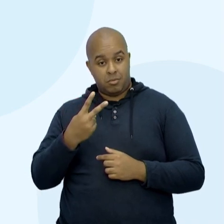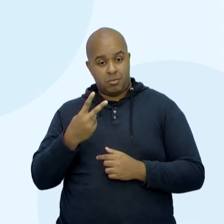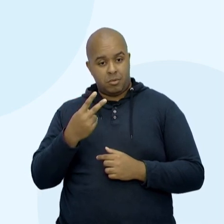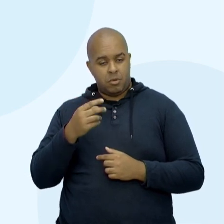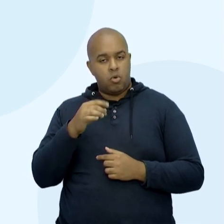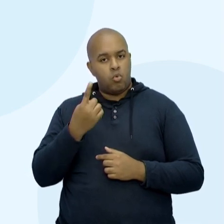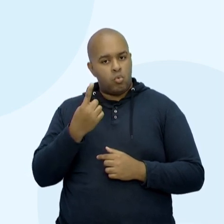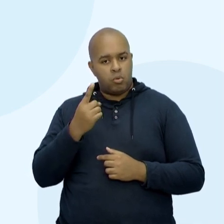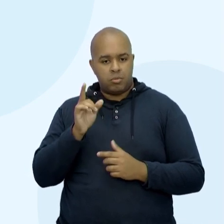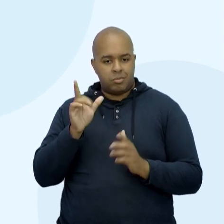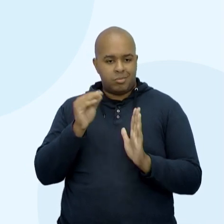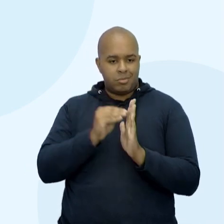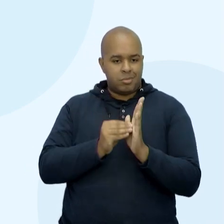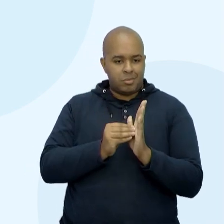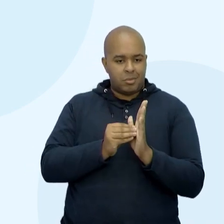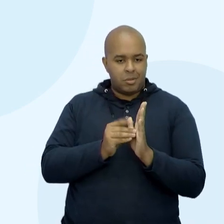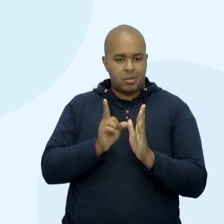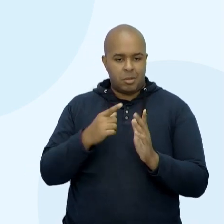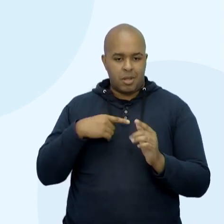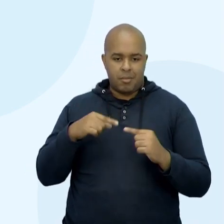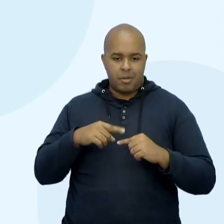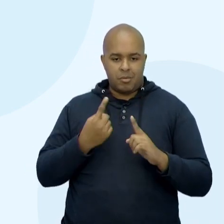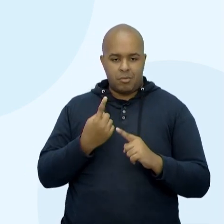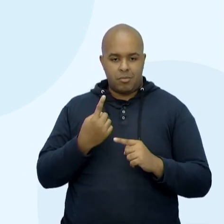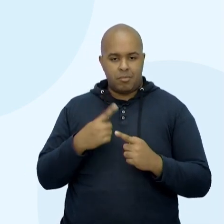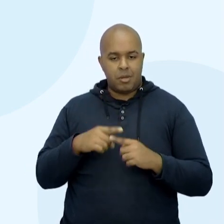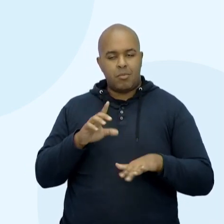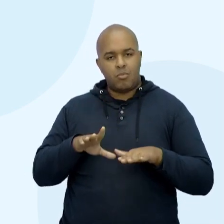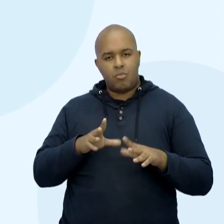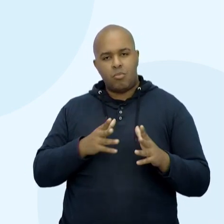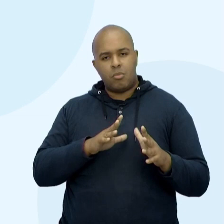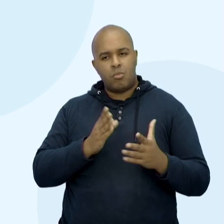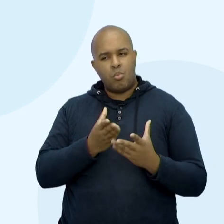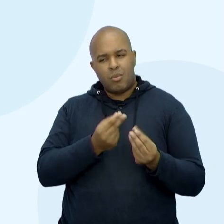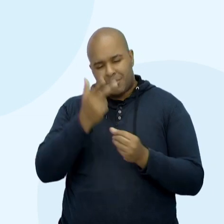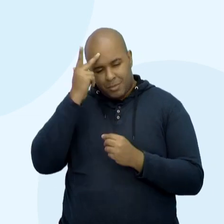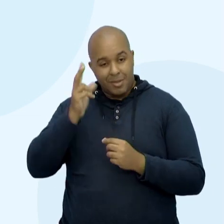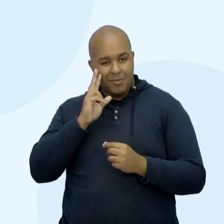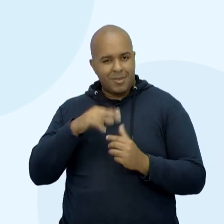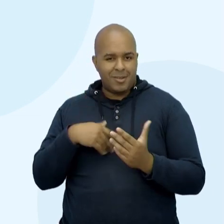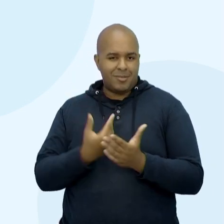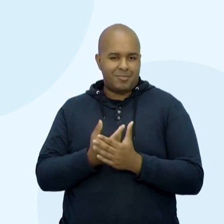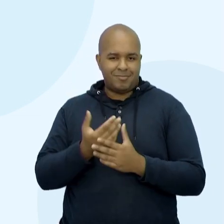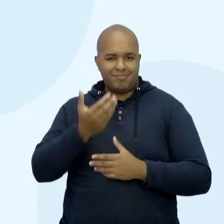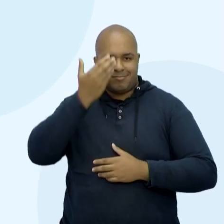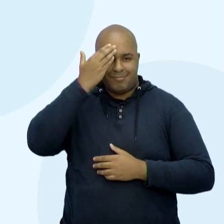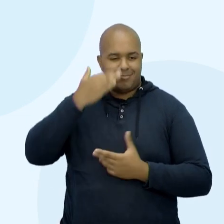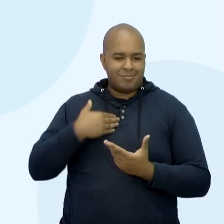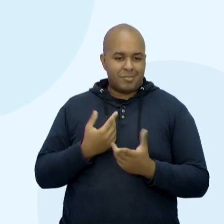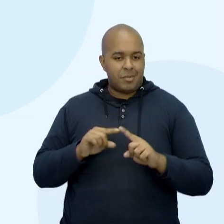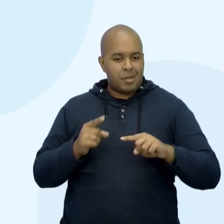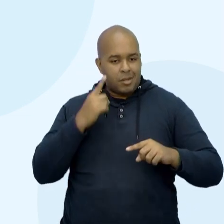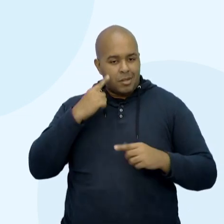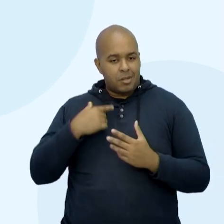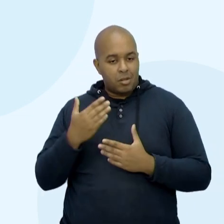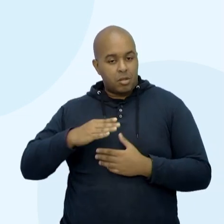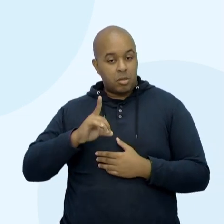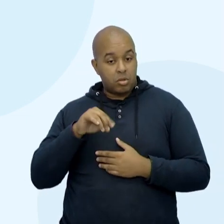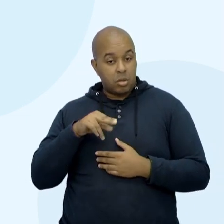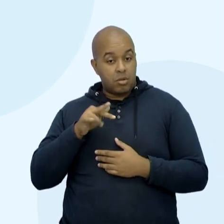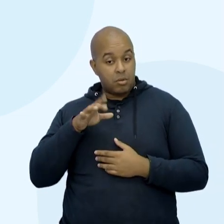Tropa de Elite 1 não está aqui, porque foi aquele problema que eu falei para vocês, né? Muita gente assistiu na pirataria. E Dona Flor e Dois Maridos, ó, de